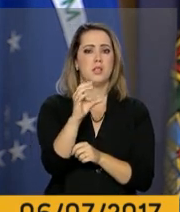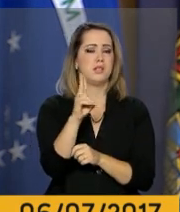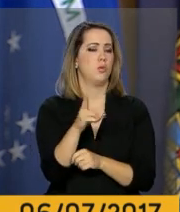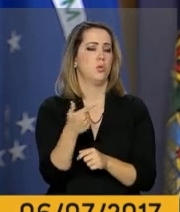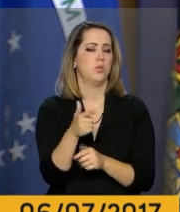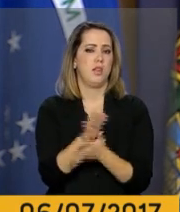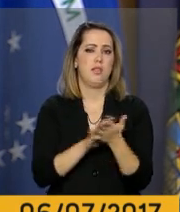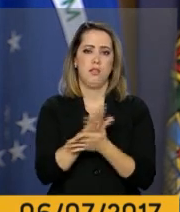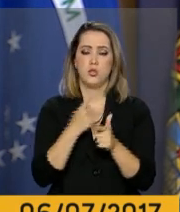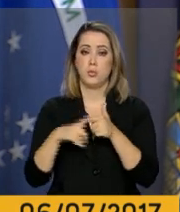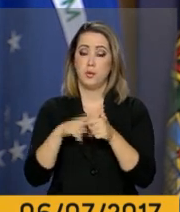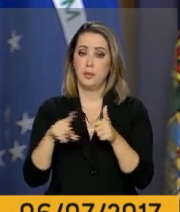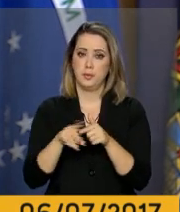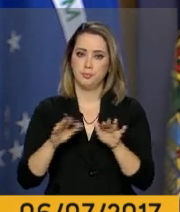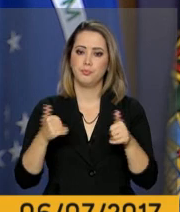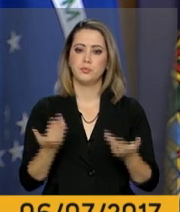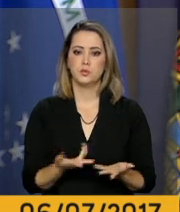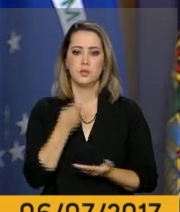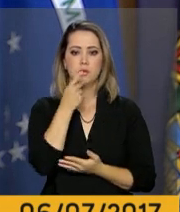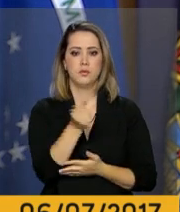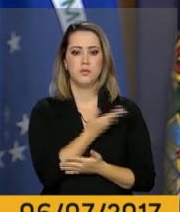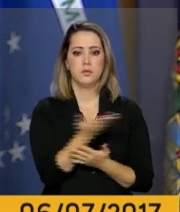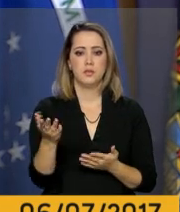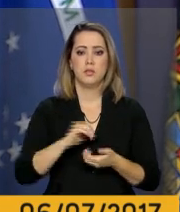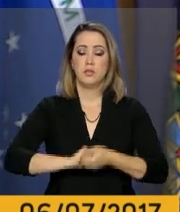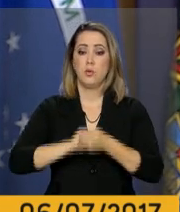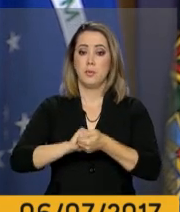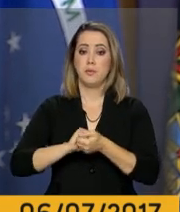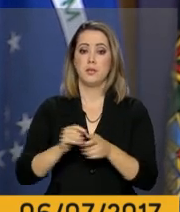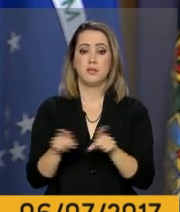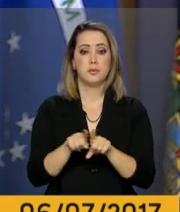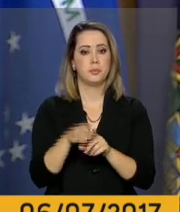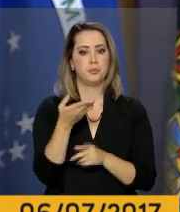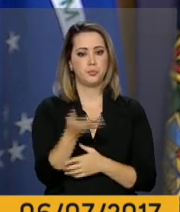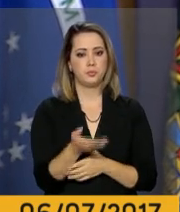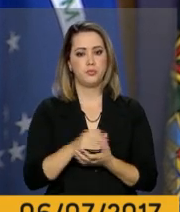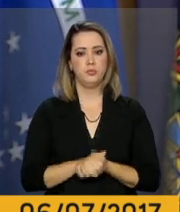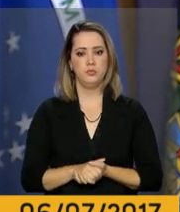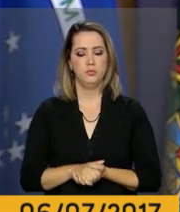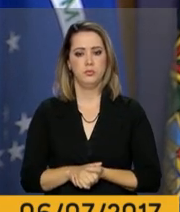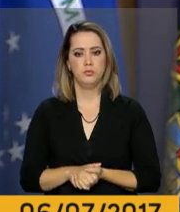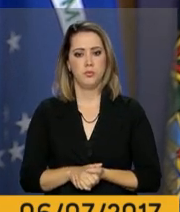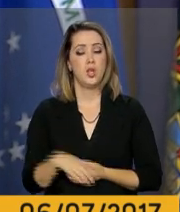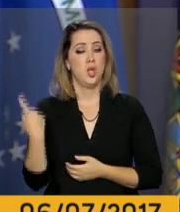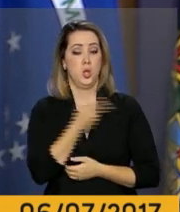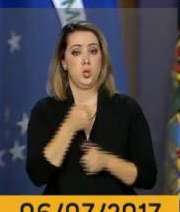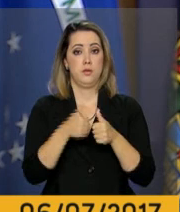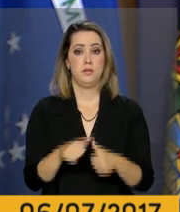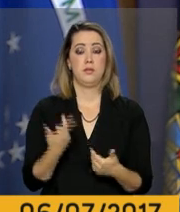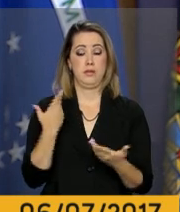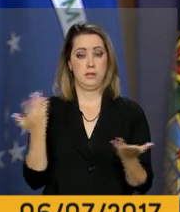quero neste particular também cumprimentado e nós estamos na verdade aprofundando uma